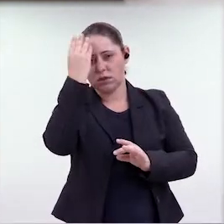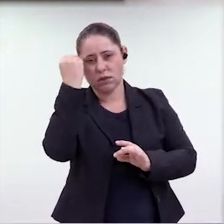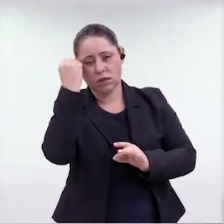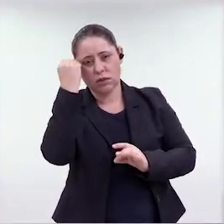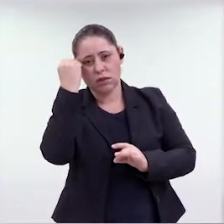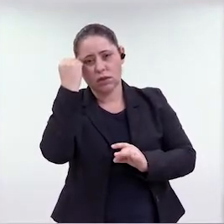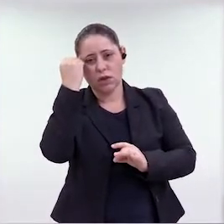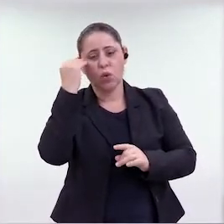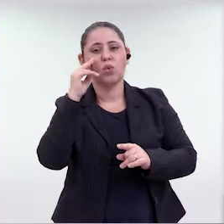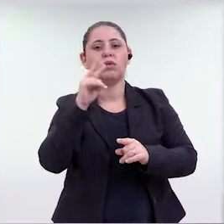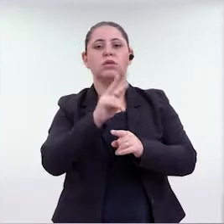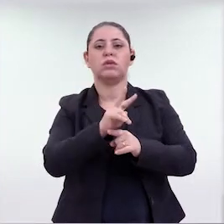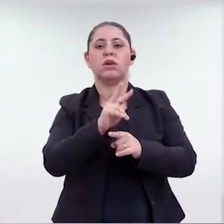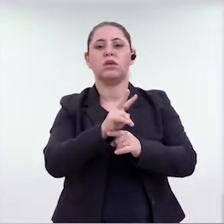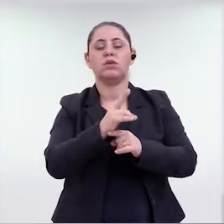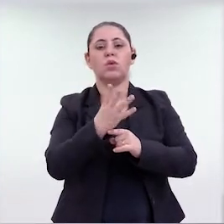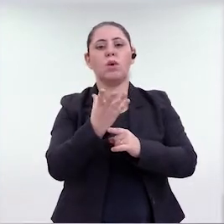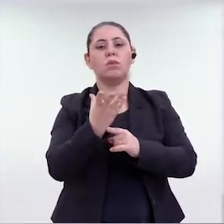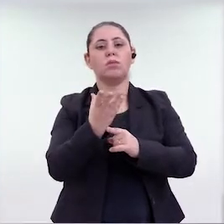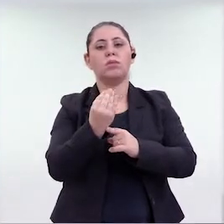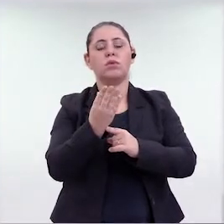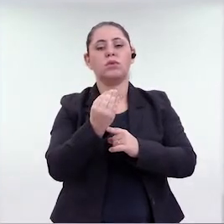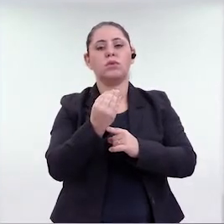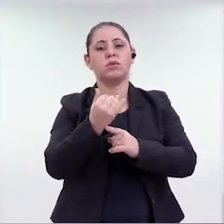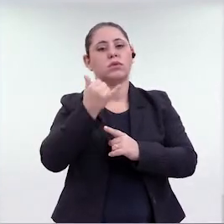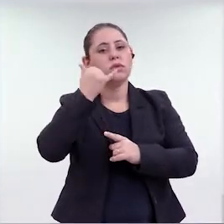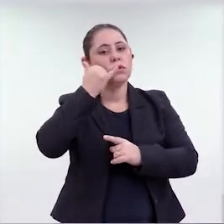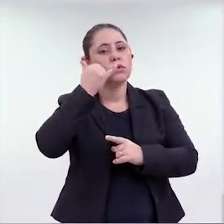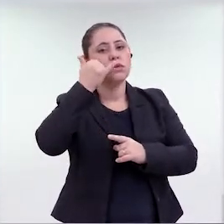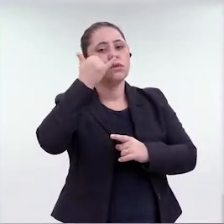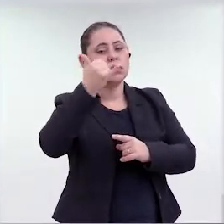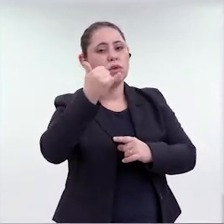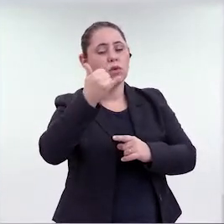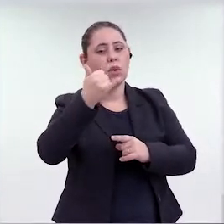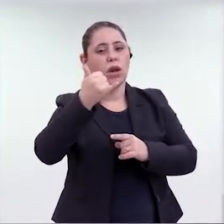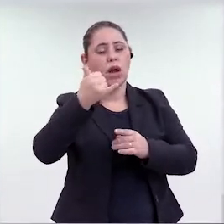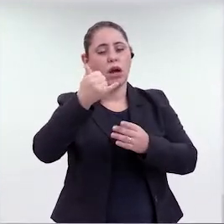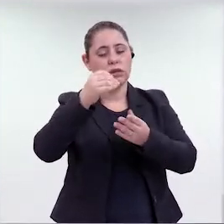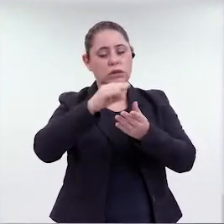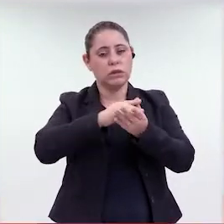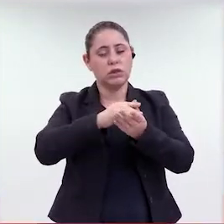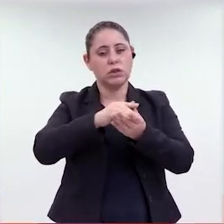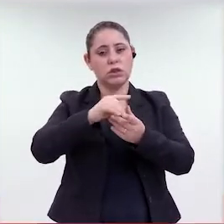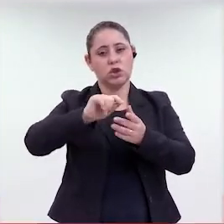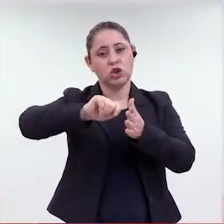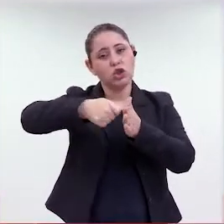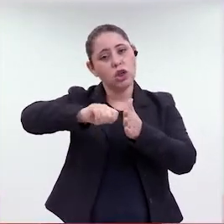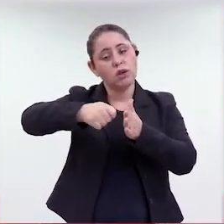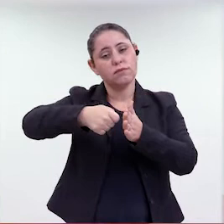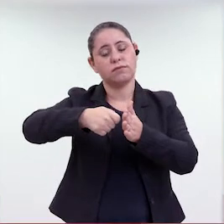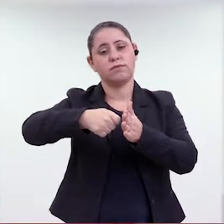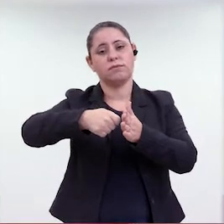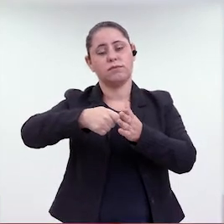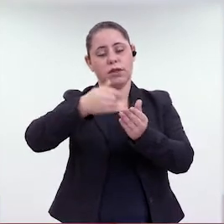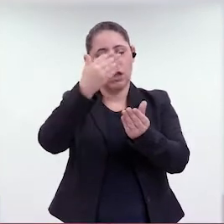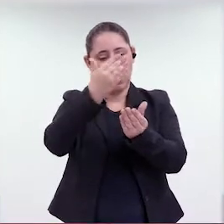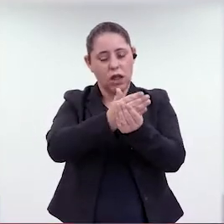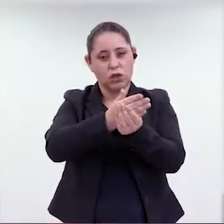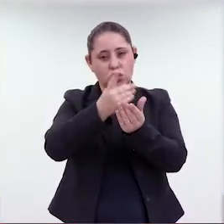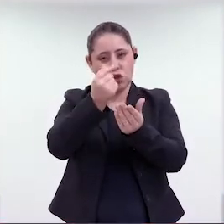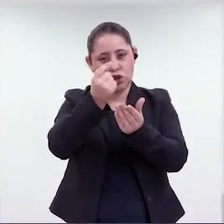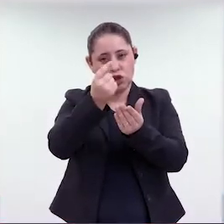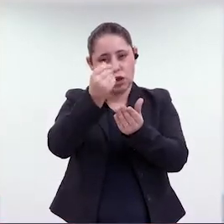cuidado bastante. Celular, carteira, chaves. Porque, querendo ou não, como